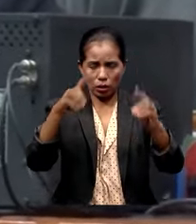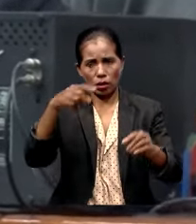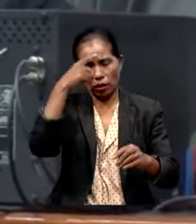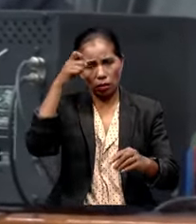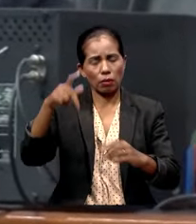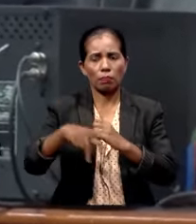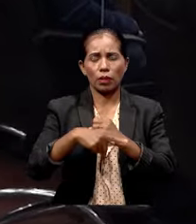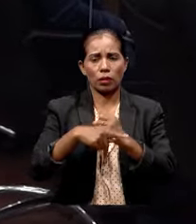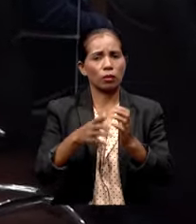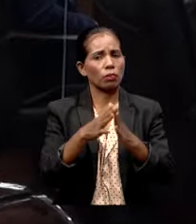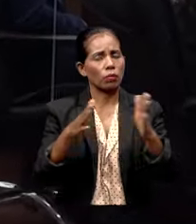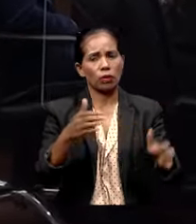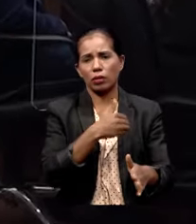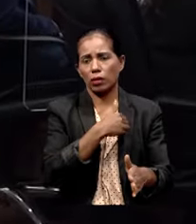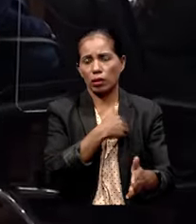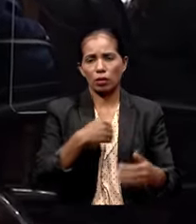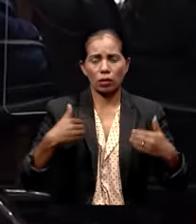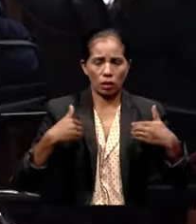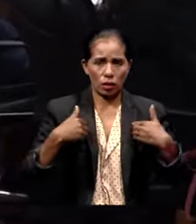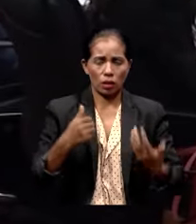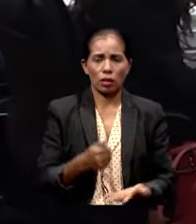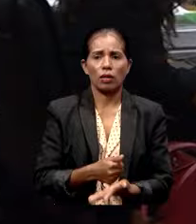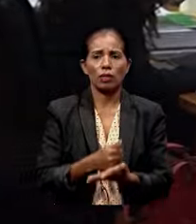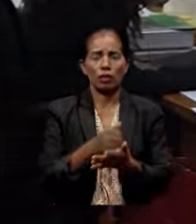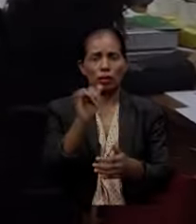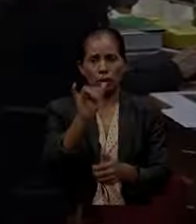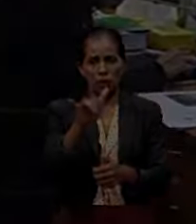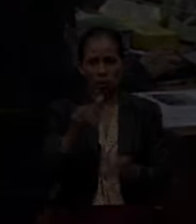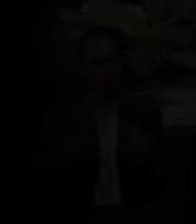no bancada apoio governo se dá o que é consenso. Rohimadia, Benguines Menes, GMN.